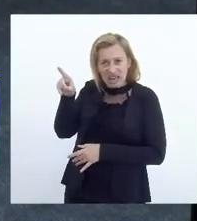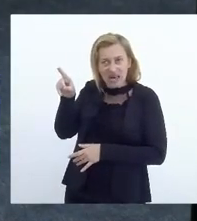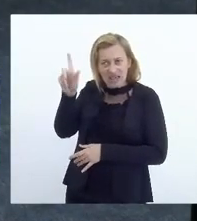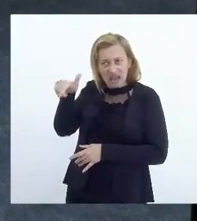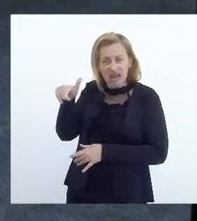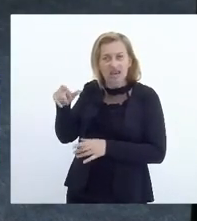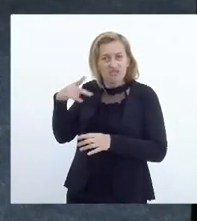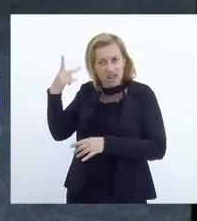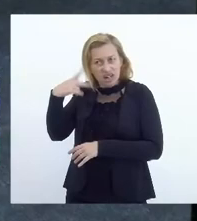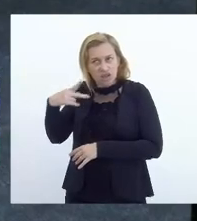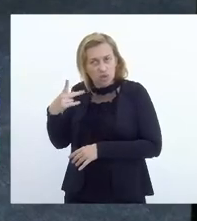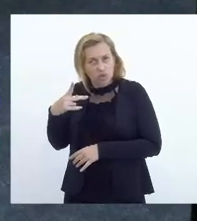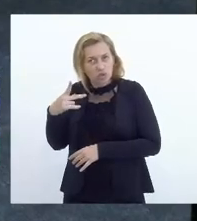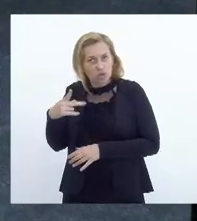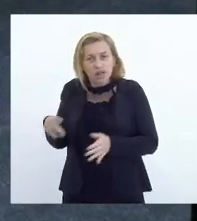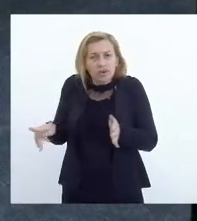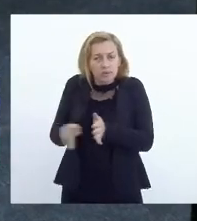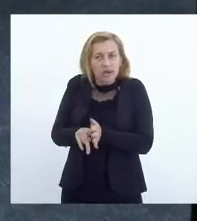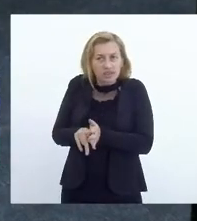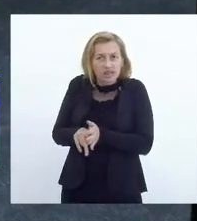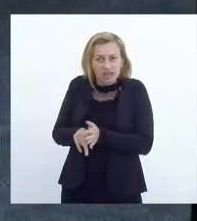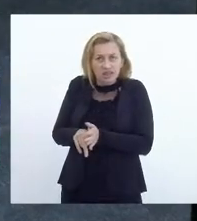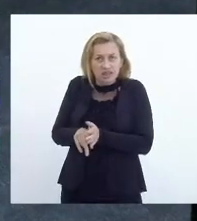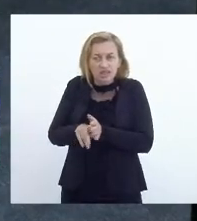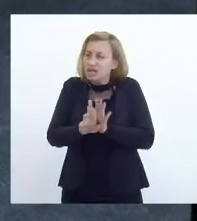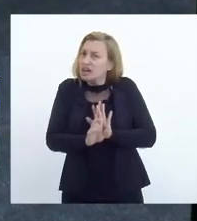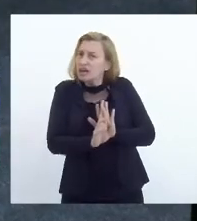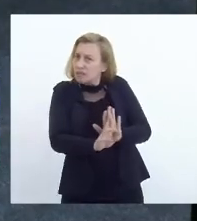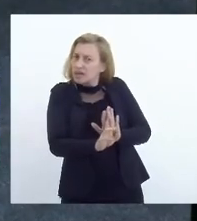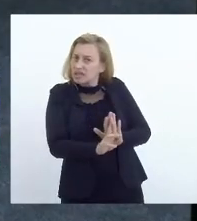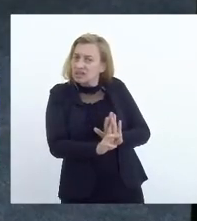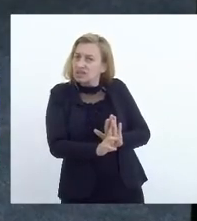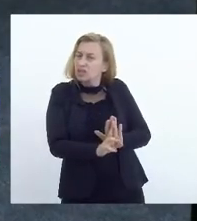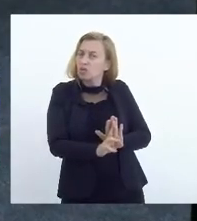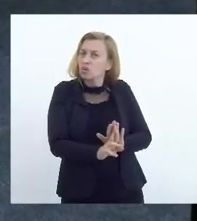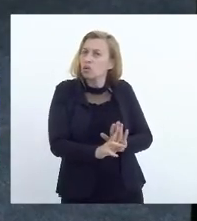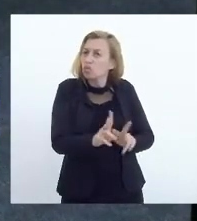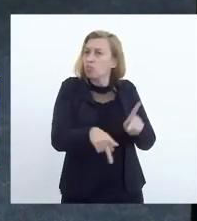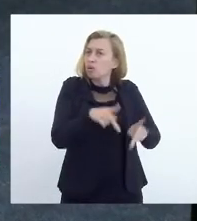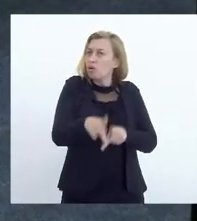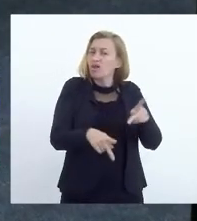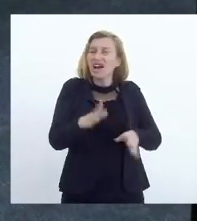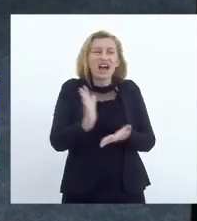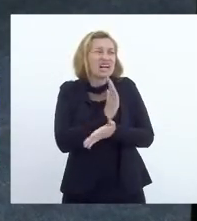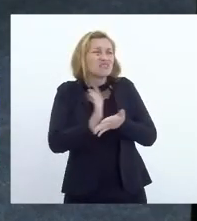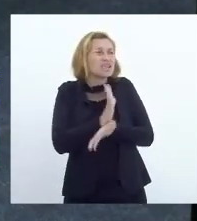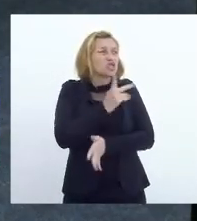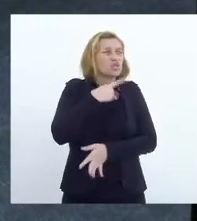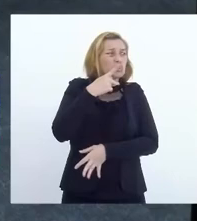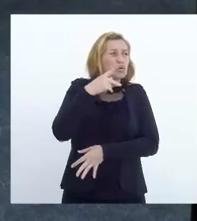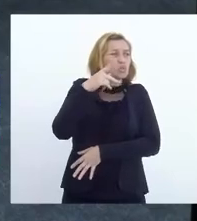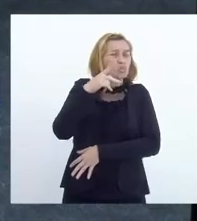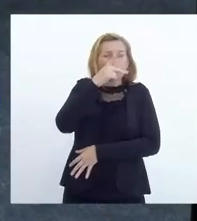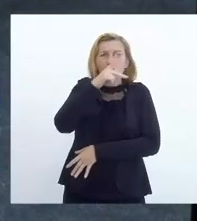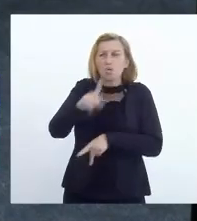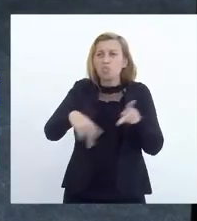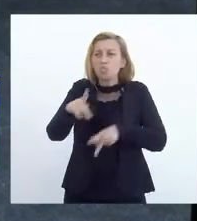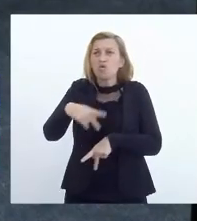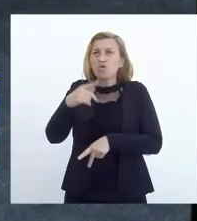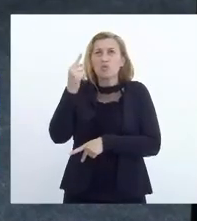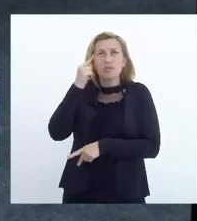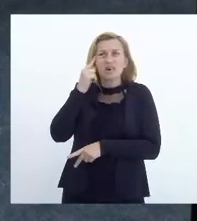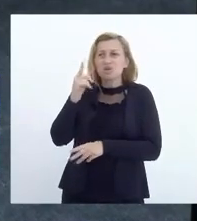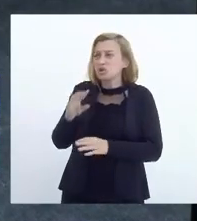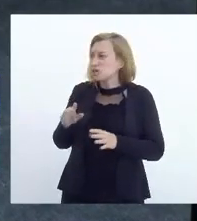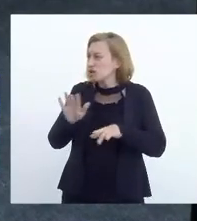daqui da Assembleia, mas é da Câmara. Ele representa o povo, só que, por muitas vezes, o povo se leva muito para essa questão do que passou